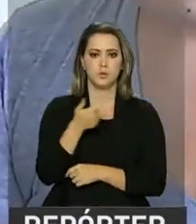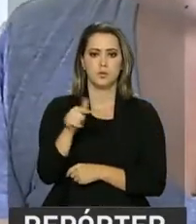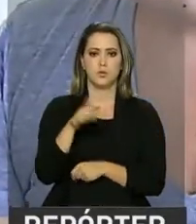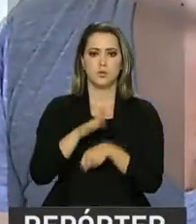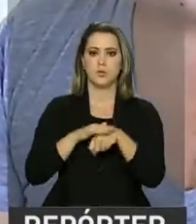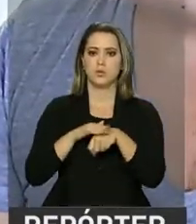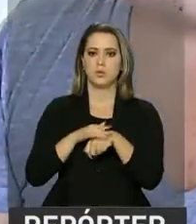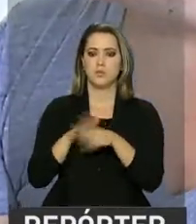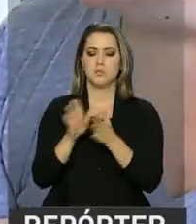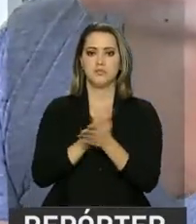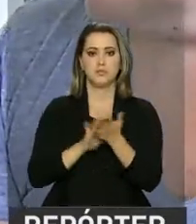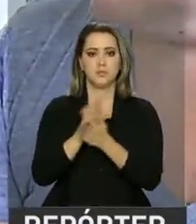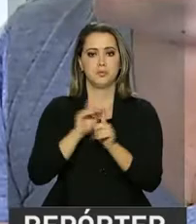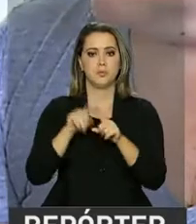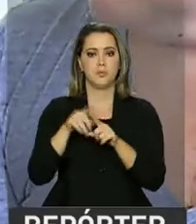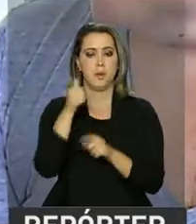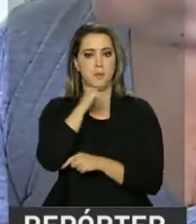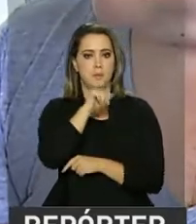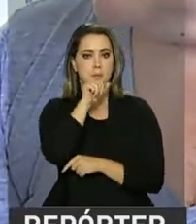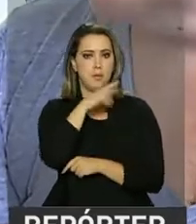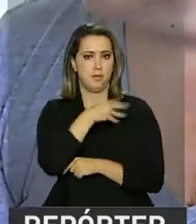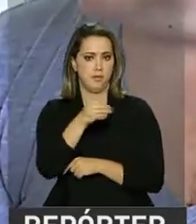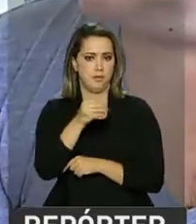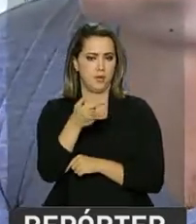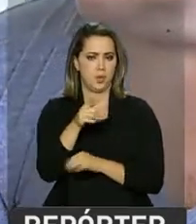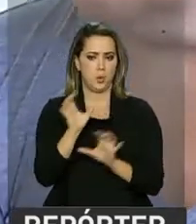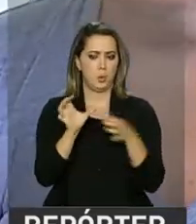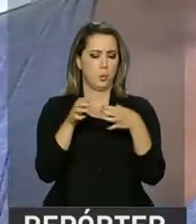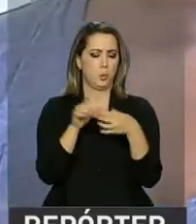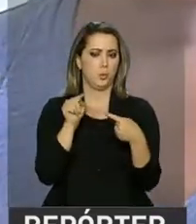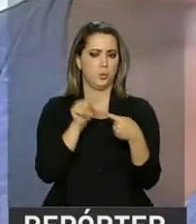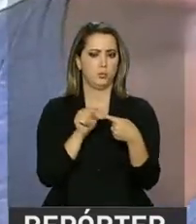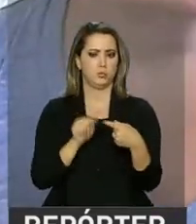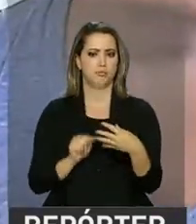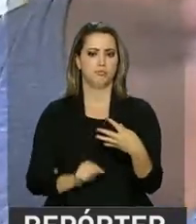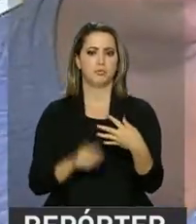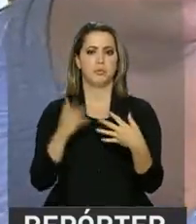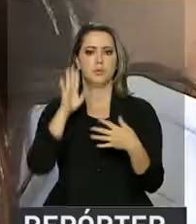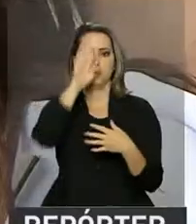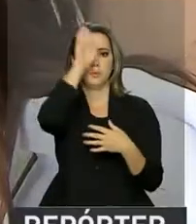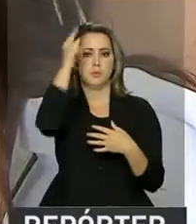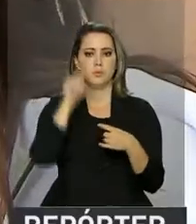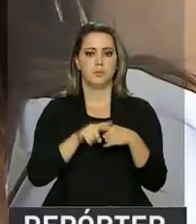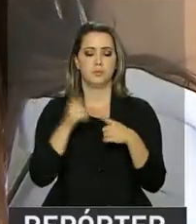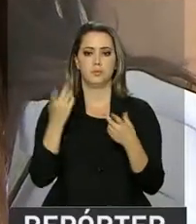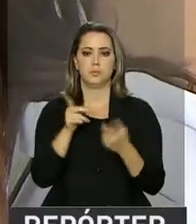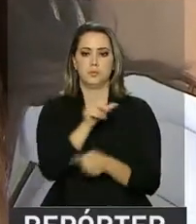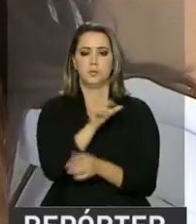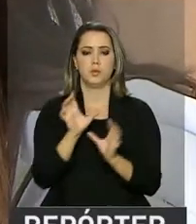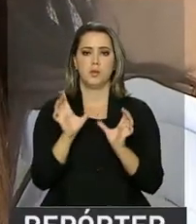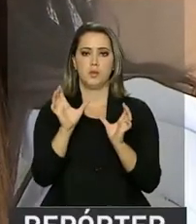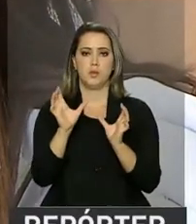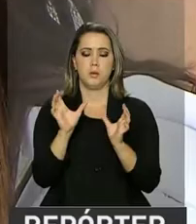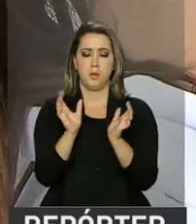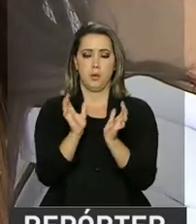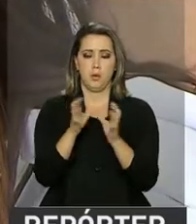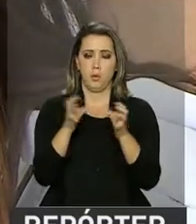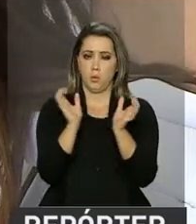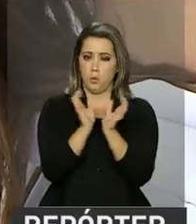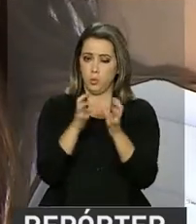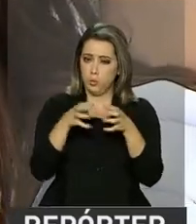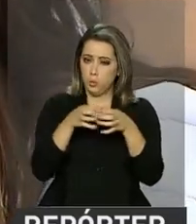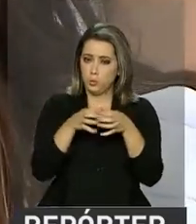doença crônica mãe filha não fazem parte do grupo que é atendido com prioridade com idosos profissionais de saúde